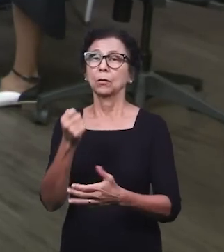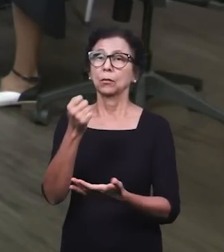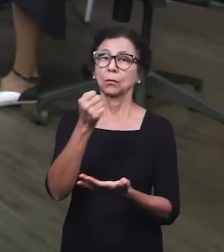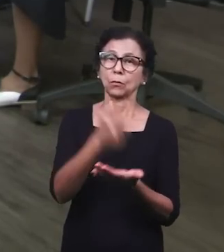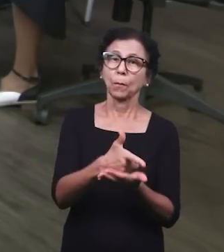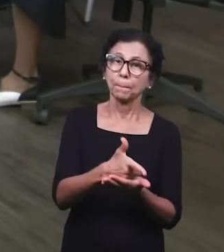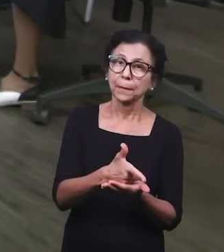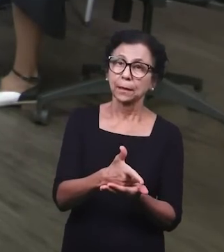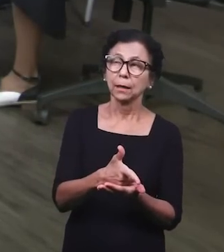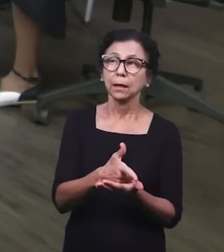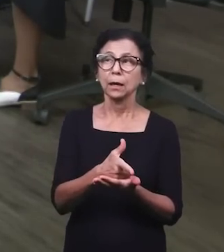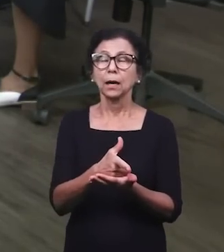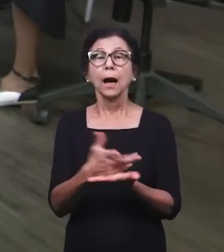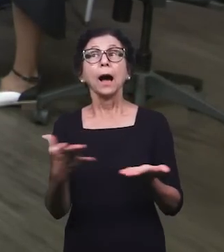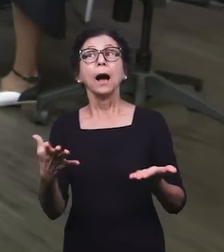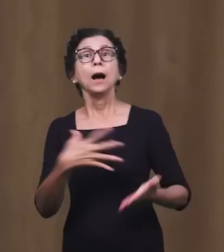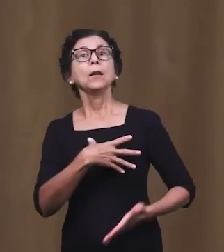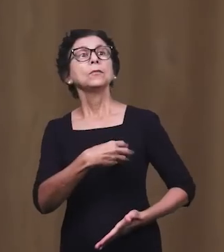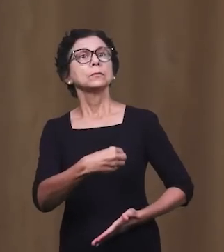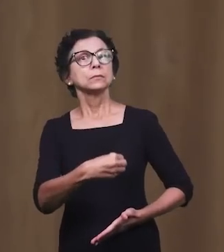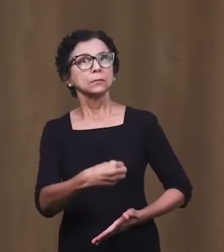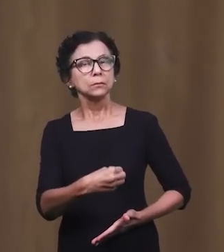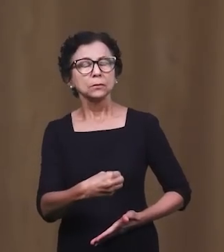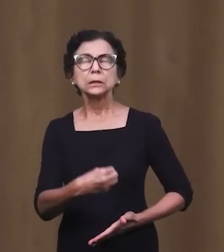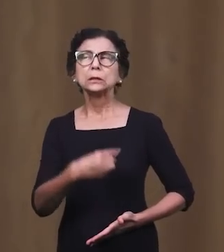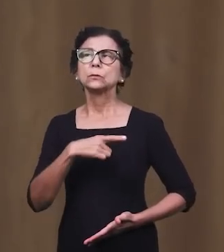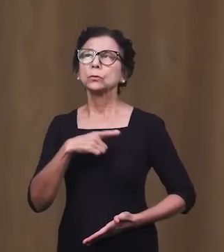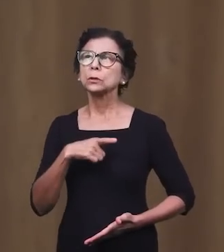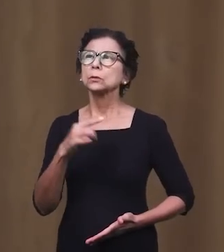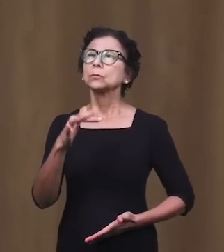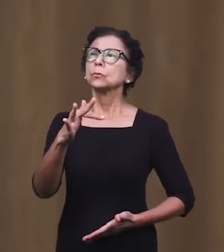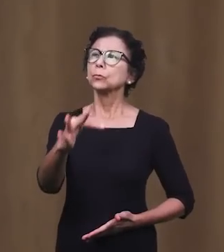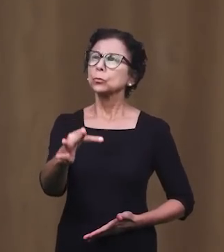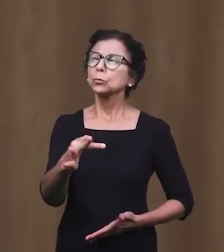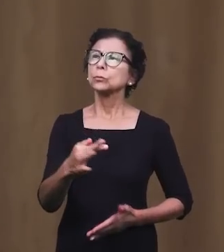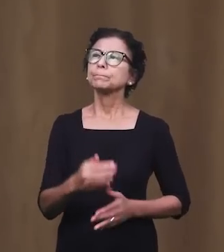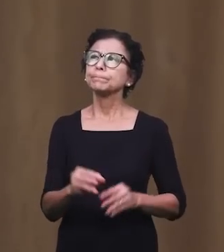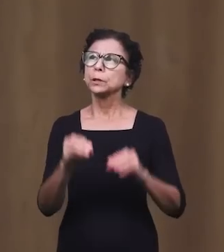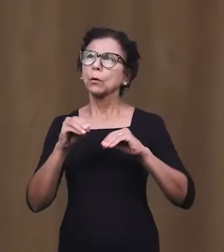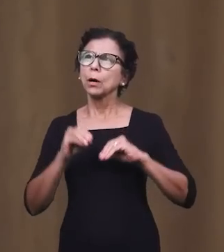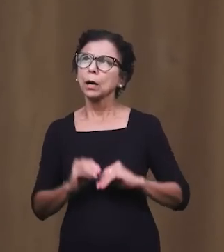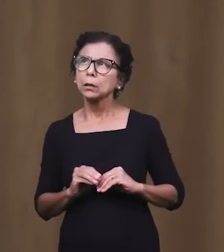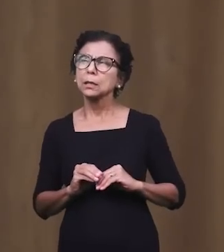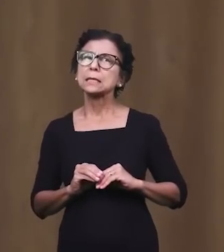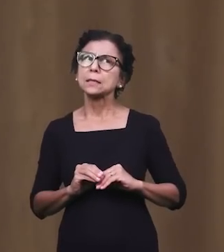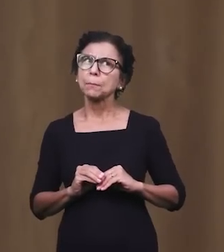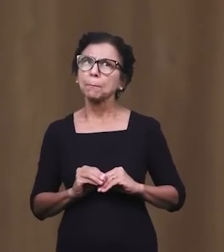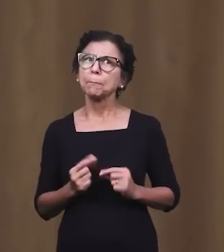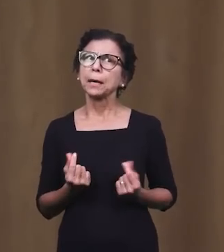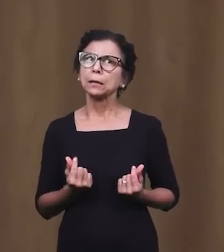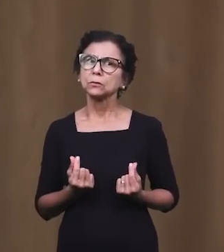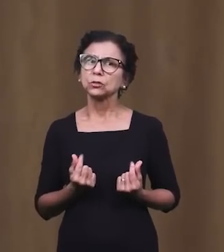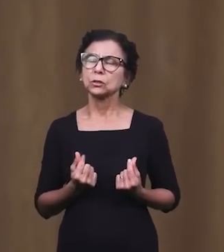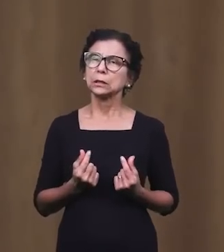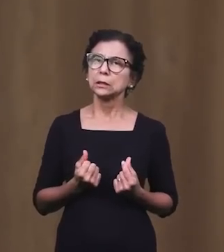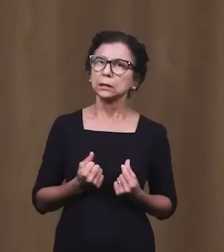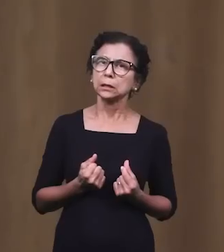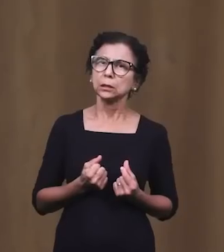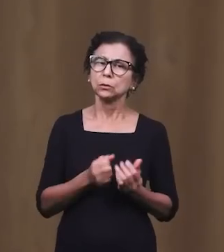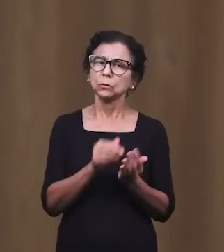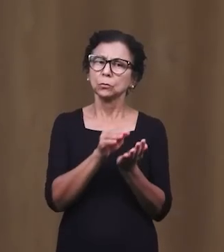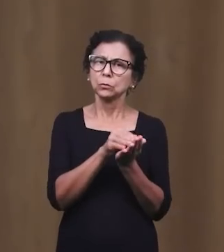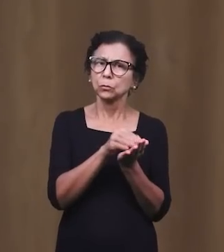ou ter um filho. É importante entrar nesse planejamento também. Eu quero ter uma criança, eu posso me preparar para